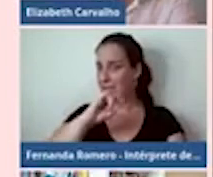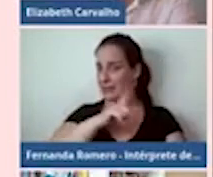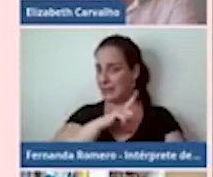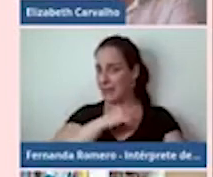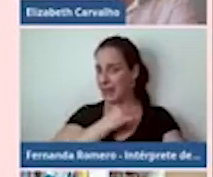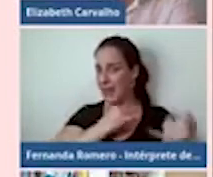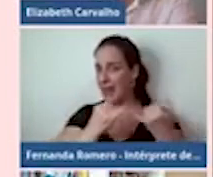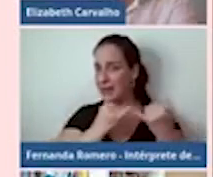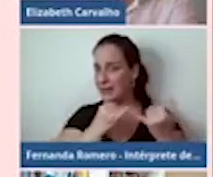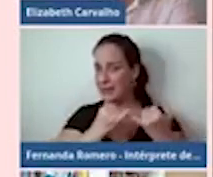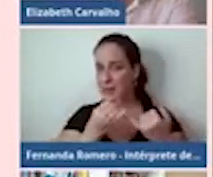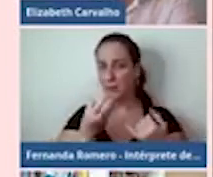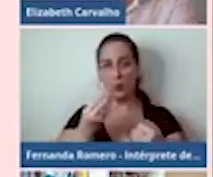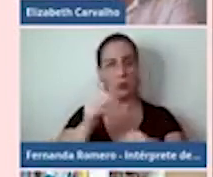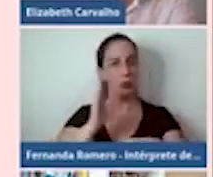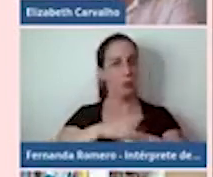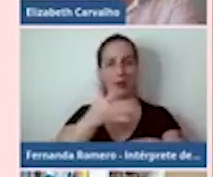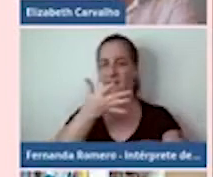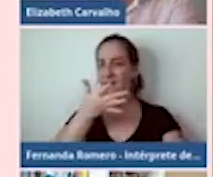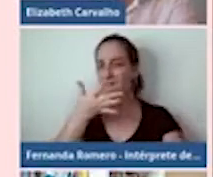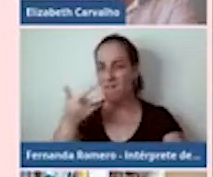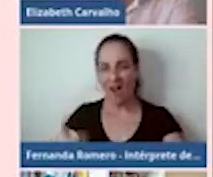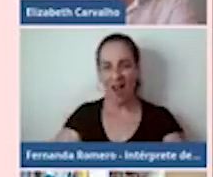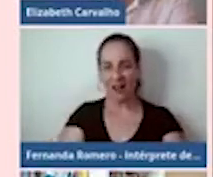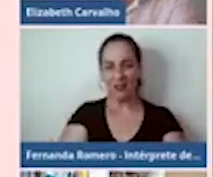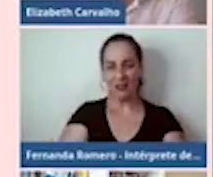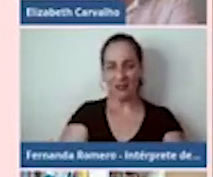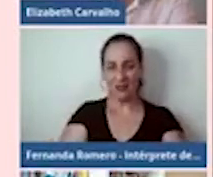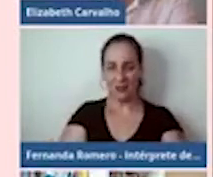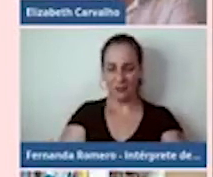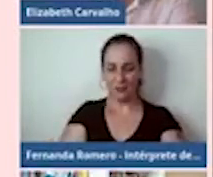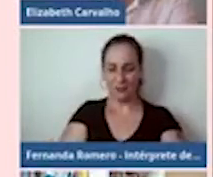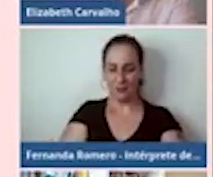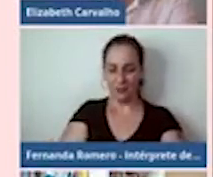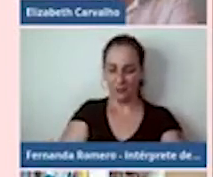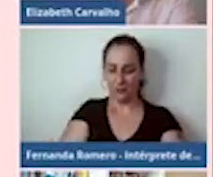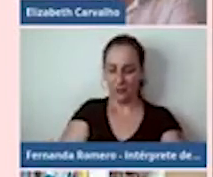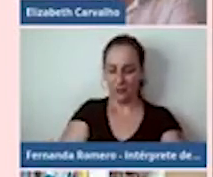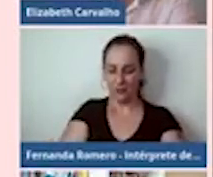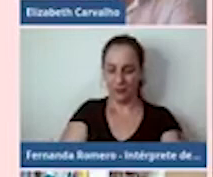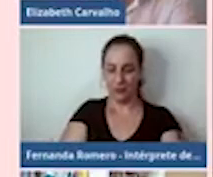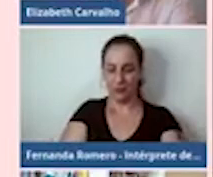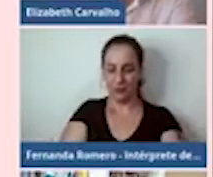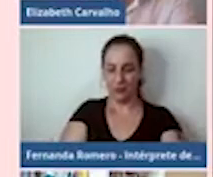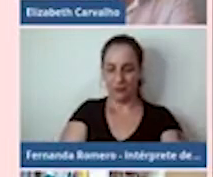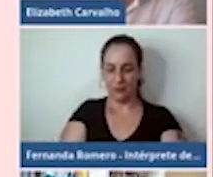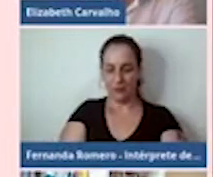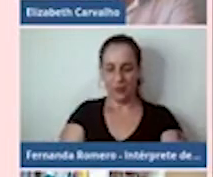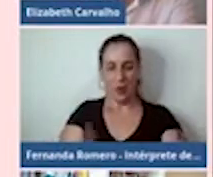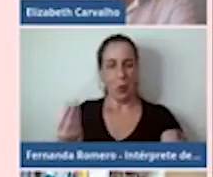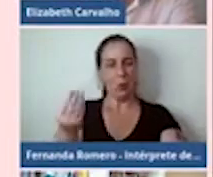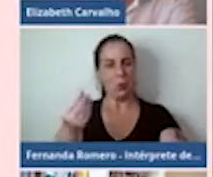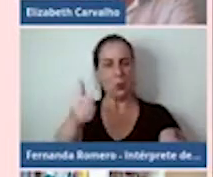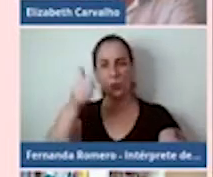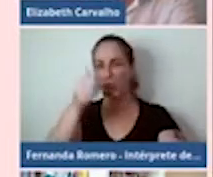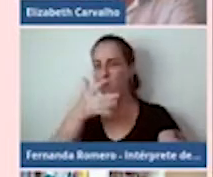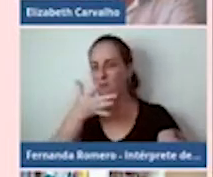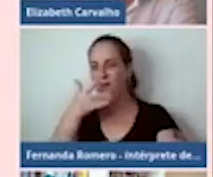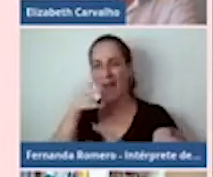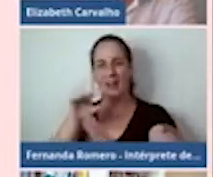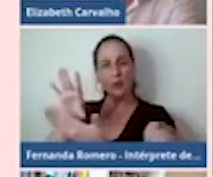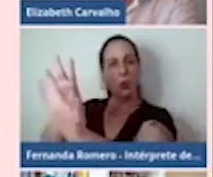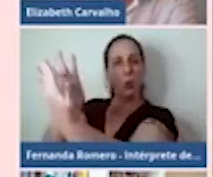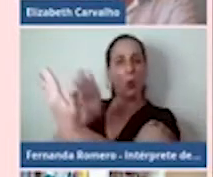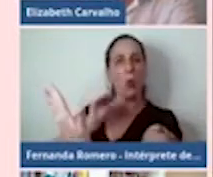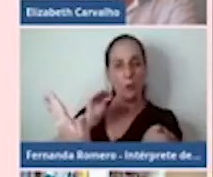exemplos, é muito mais fácil a gente se inspirar e tornar aquilo uma